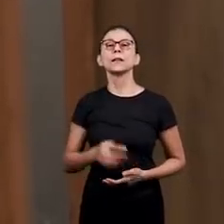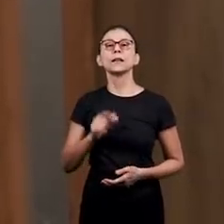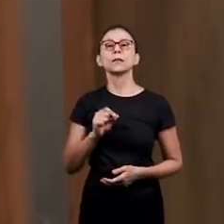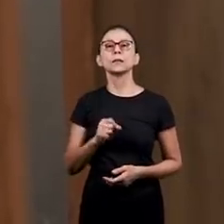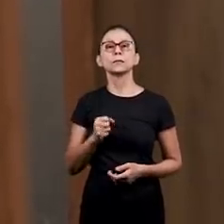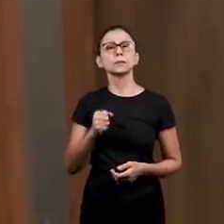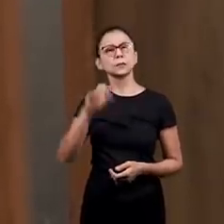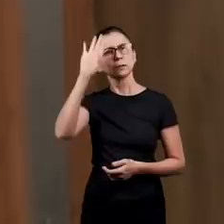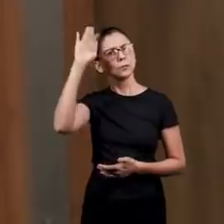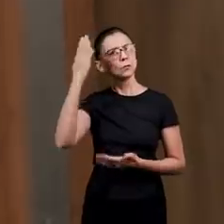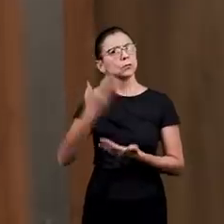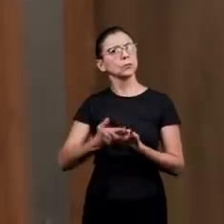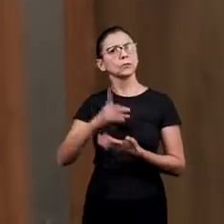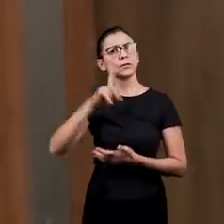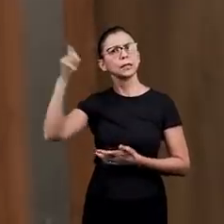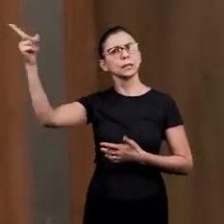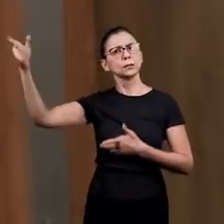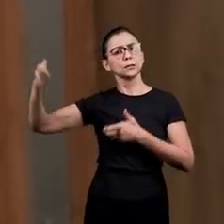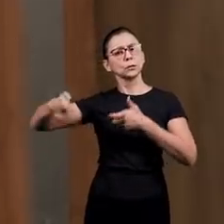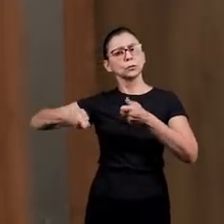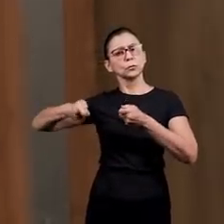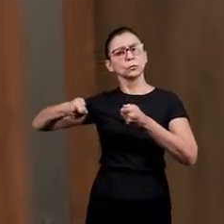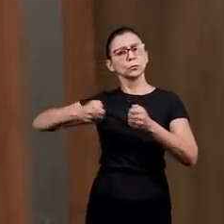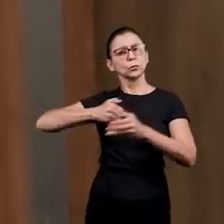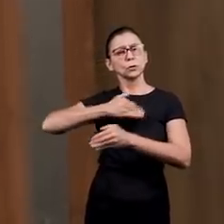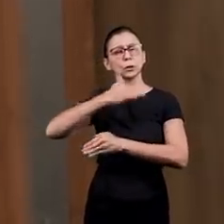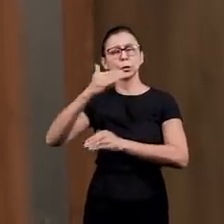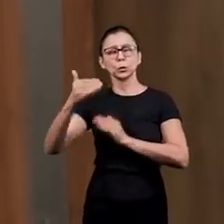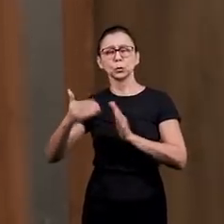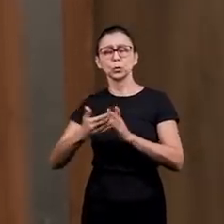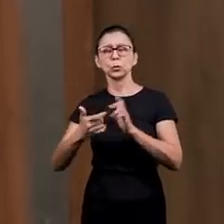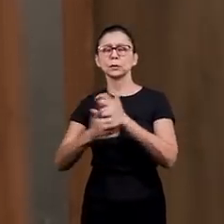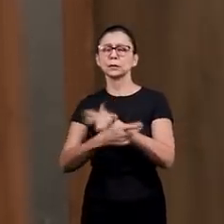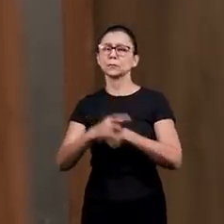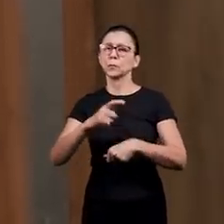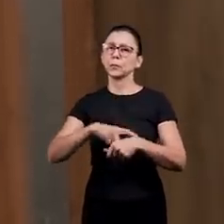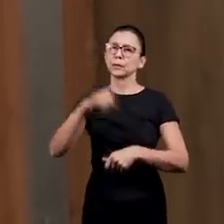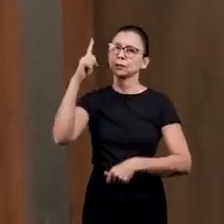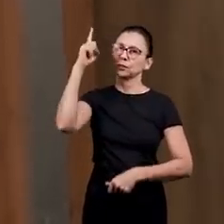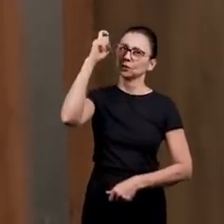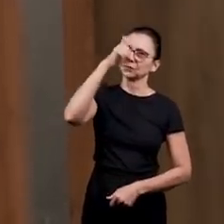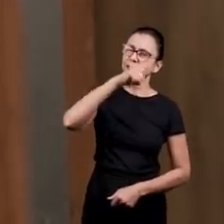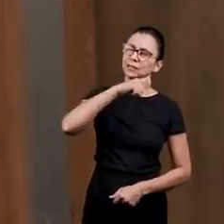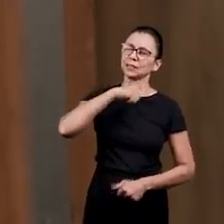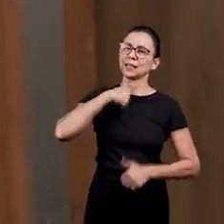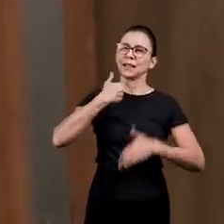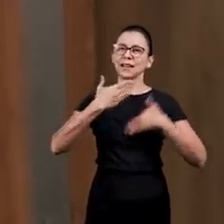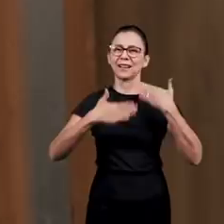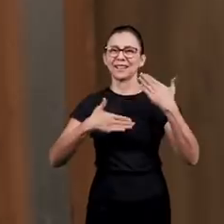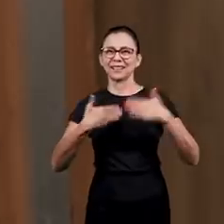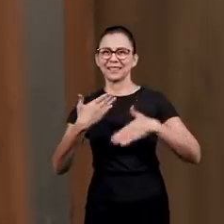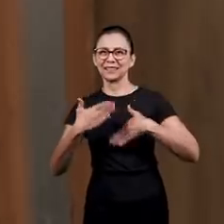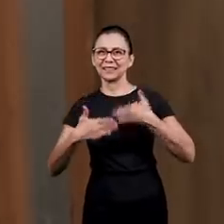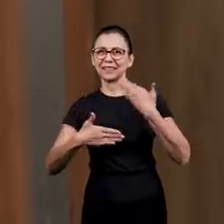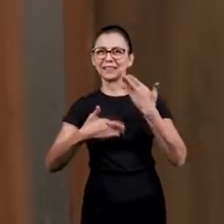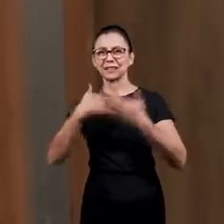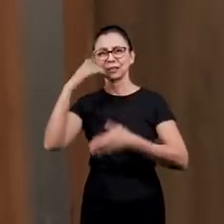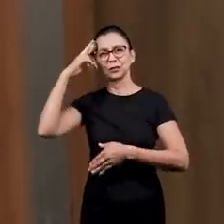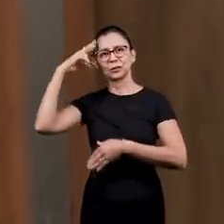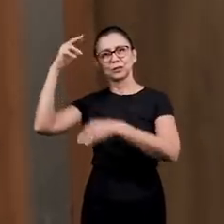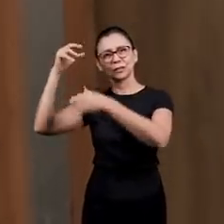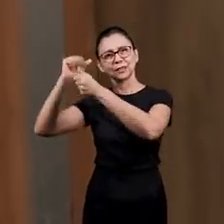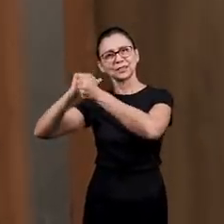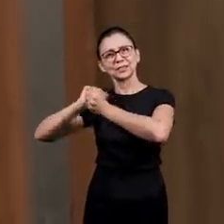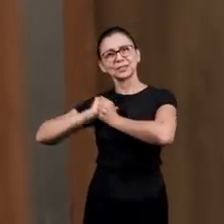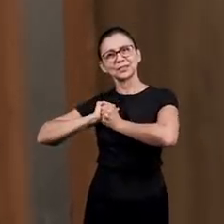que Deus está no controle de todas as coisas. Nos momentos difíceis ou alegres, o Senhor está do